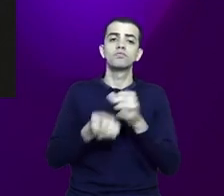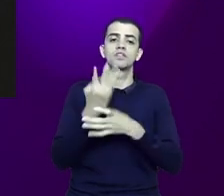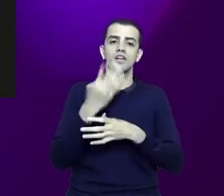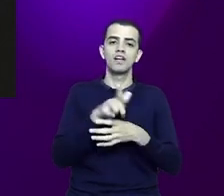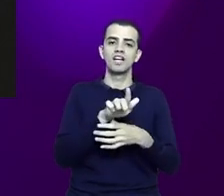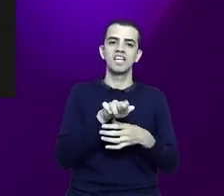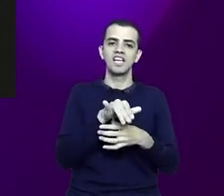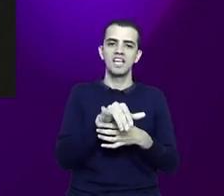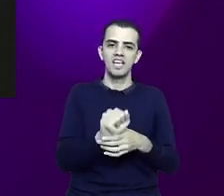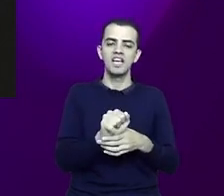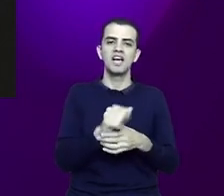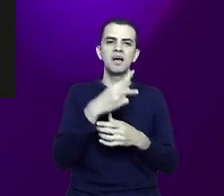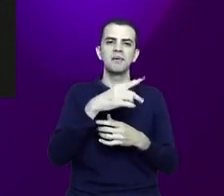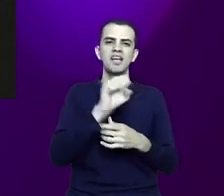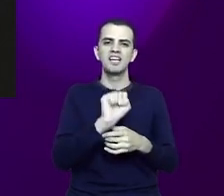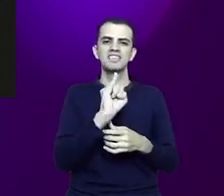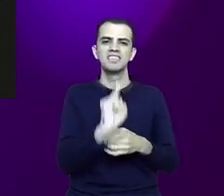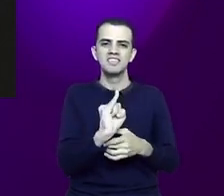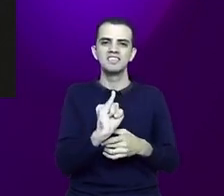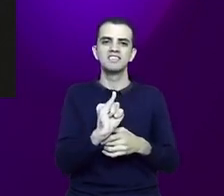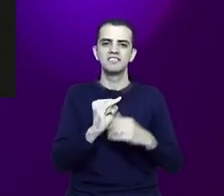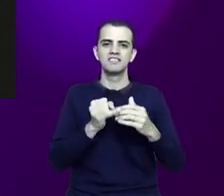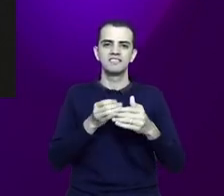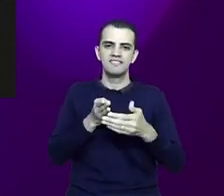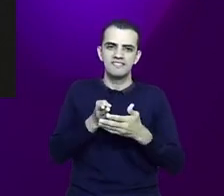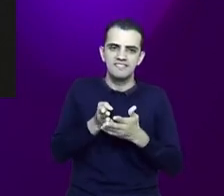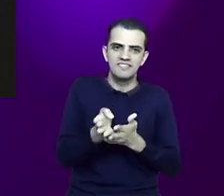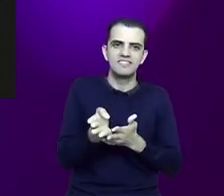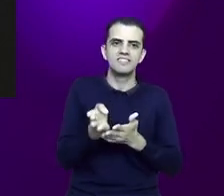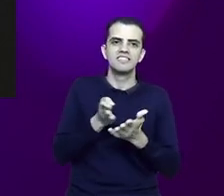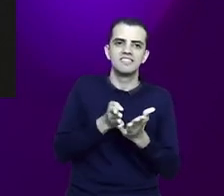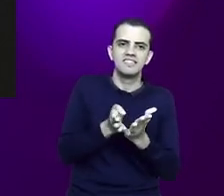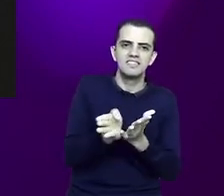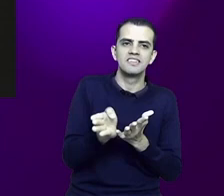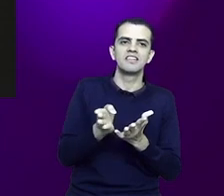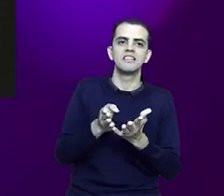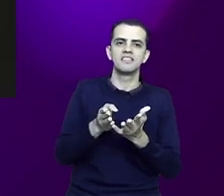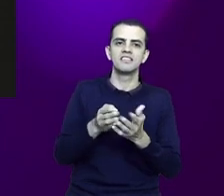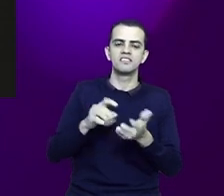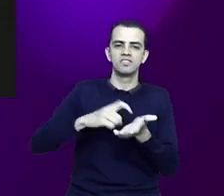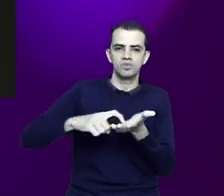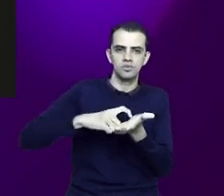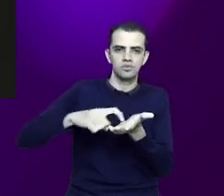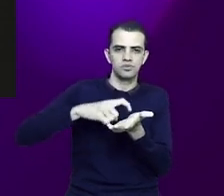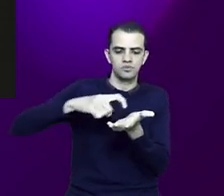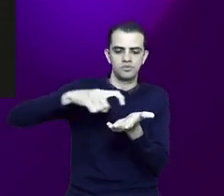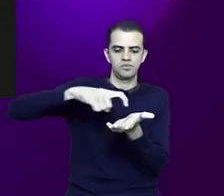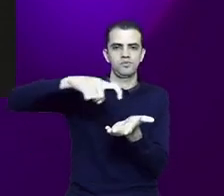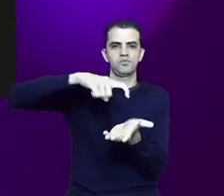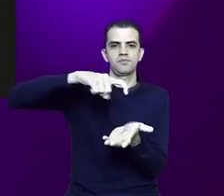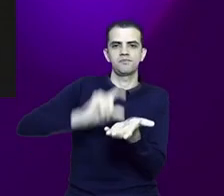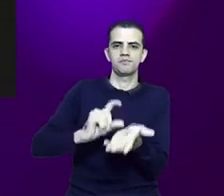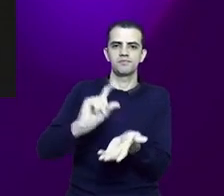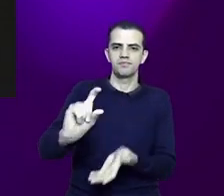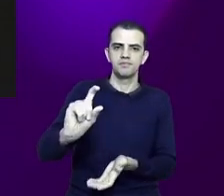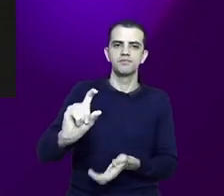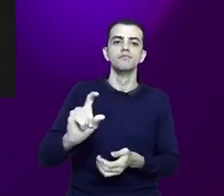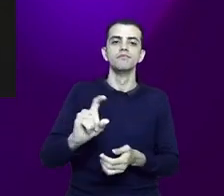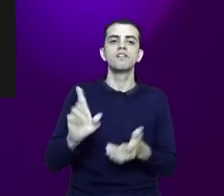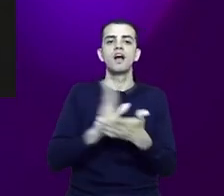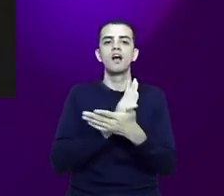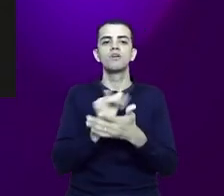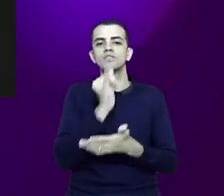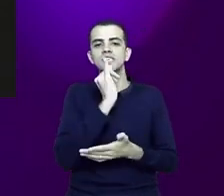personalizados, que são os PSI, que também fazem parte aí do tópico de impressão 3D. Aqui alguns